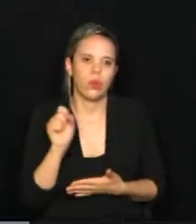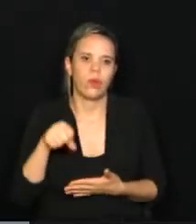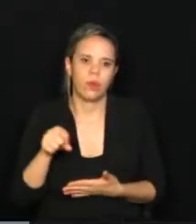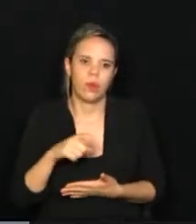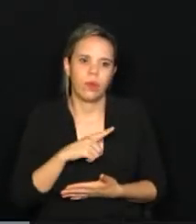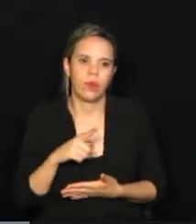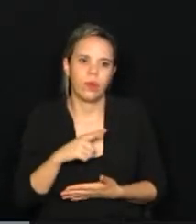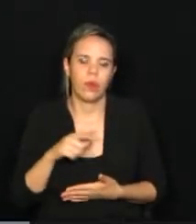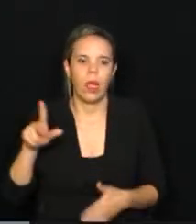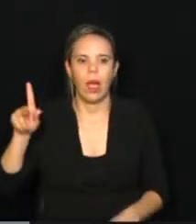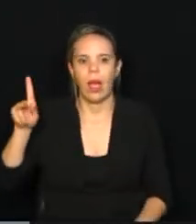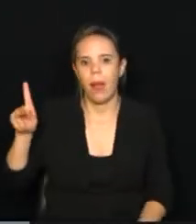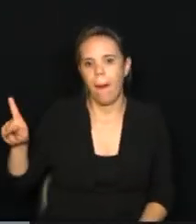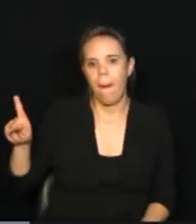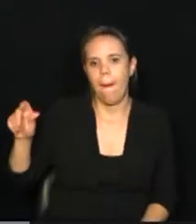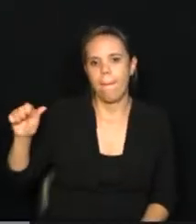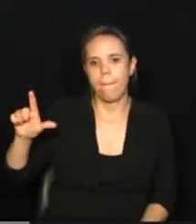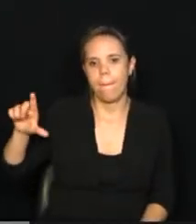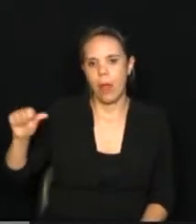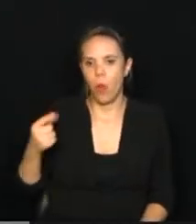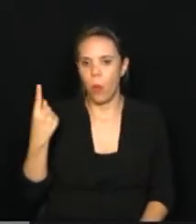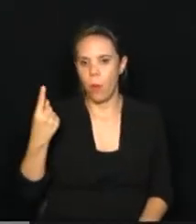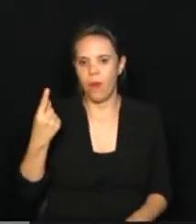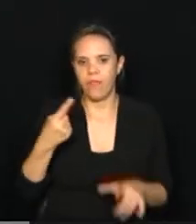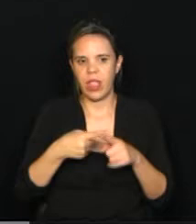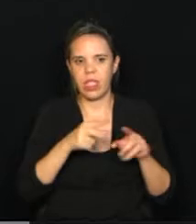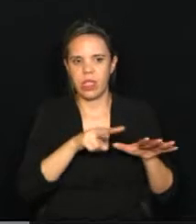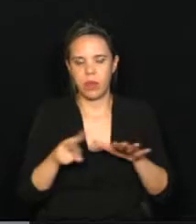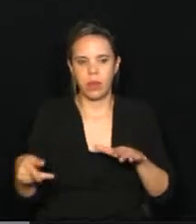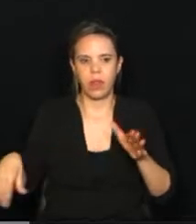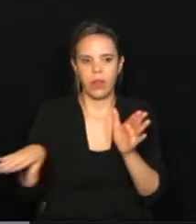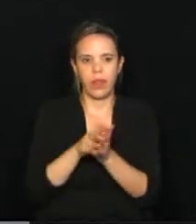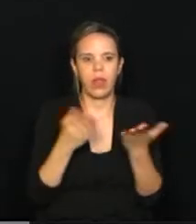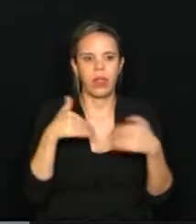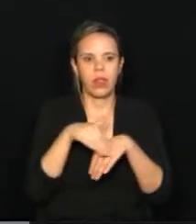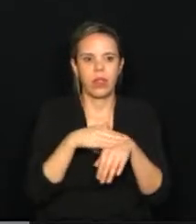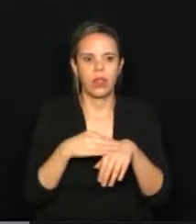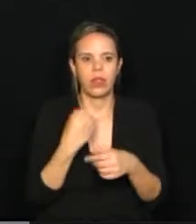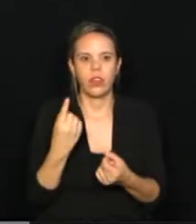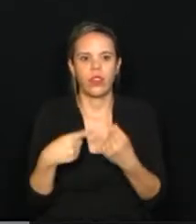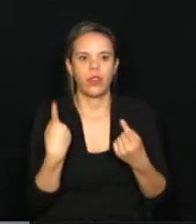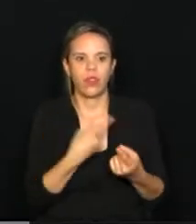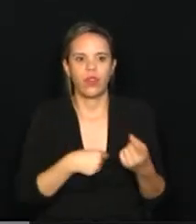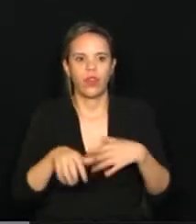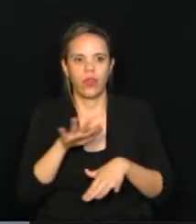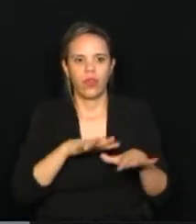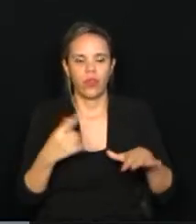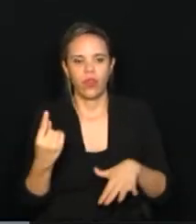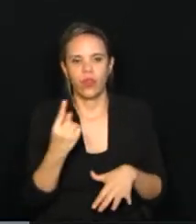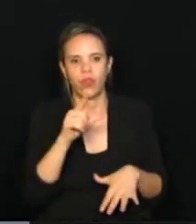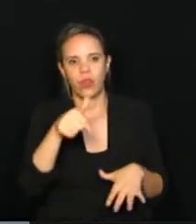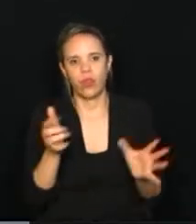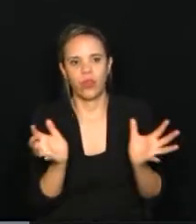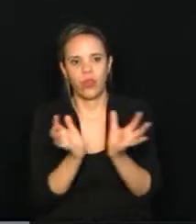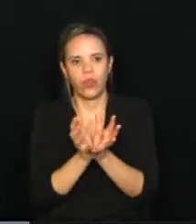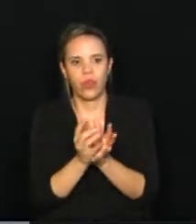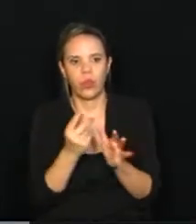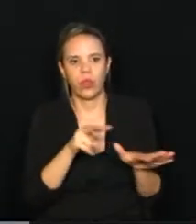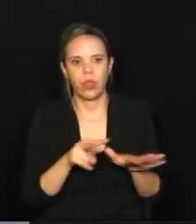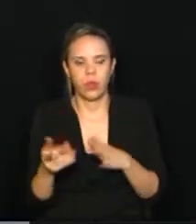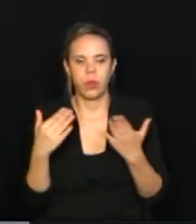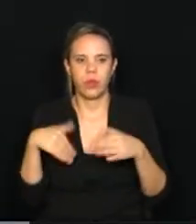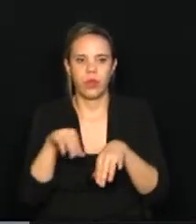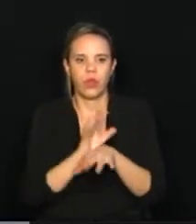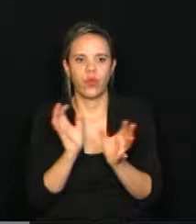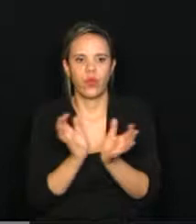sim, a Paula. Uma vez na semana ela vai lá, conversa com algumas individualmente e depois, uma vez na semana, sempre faz conversa